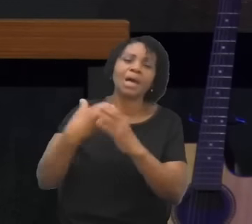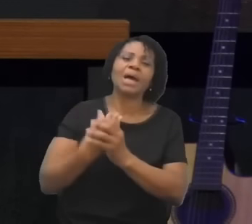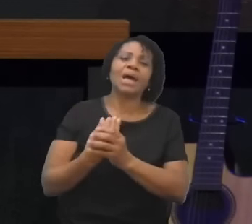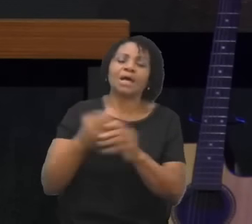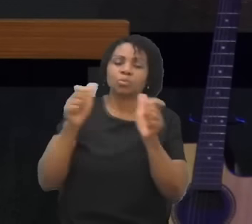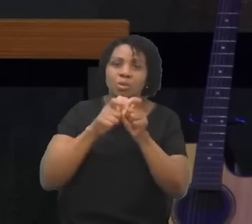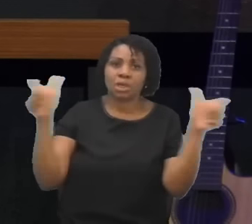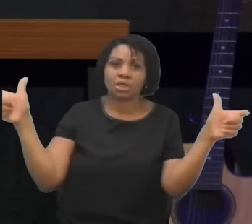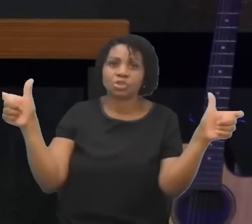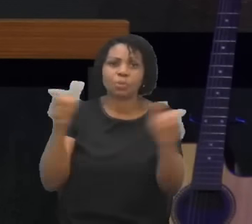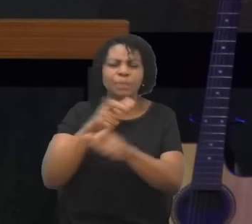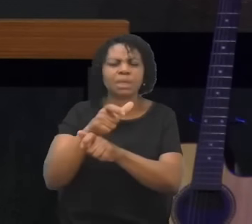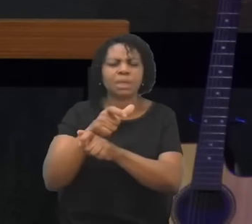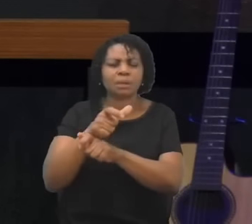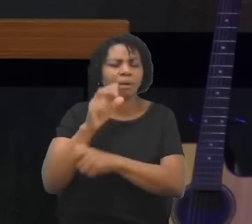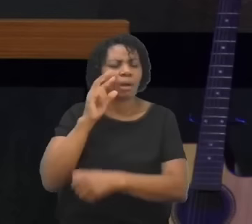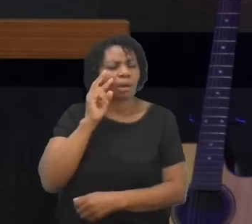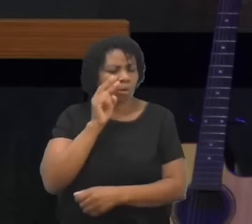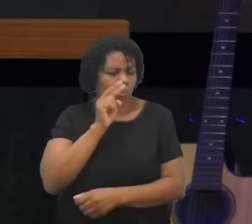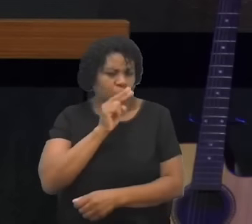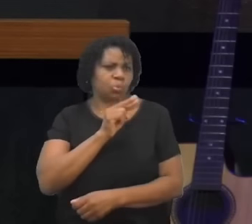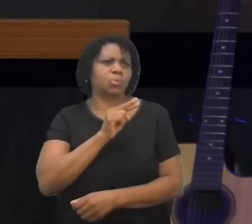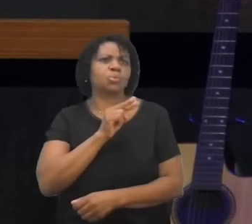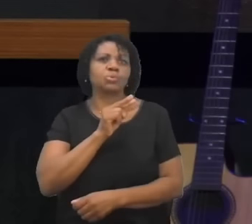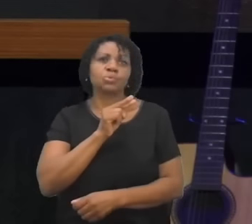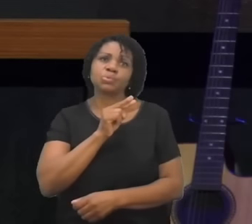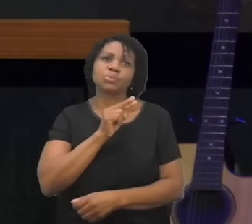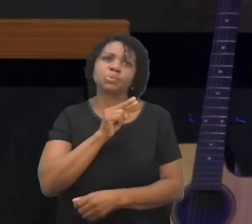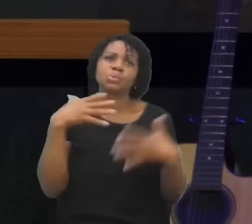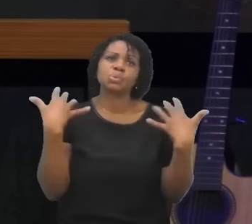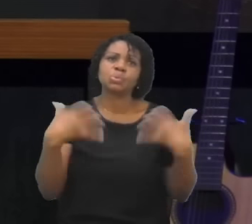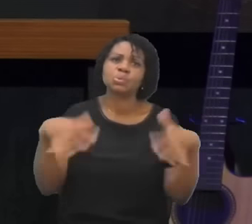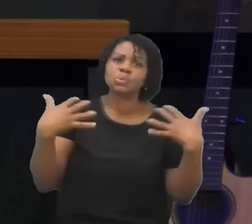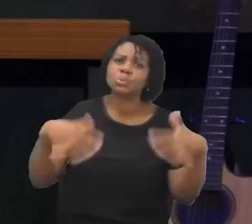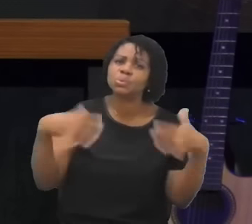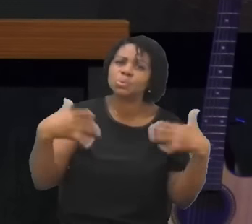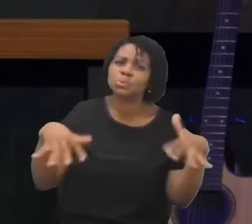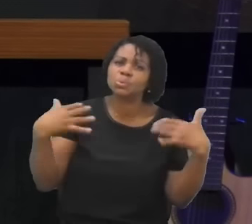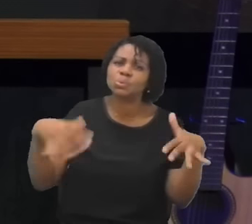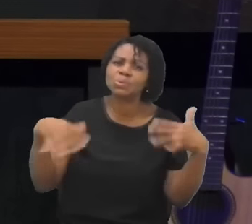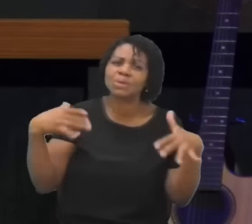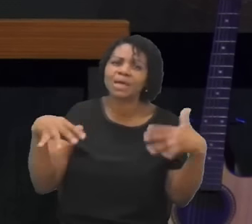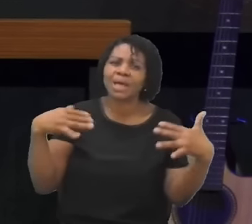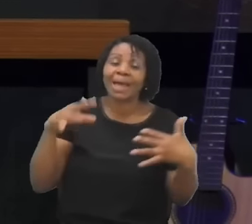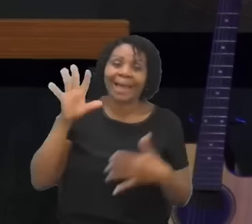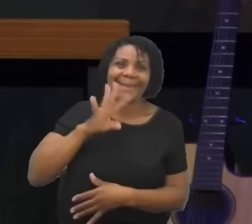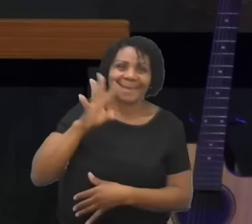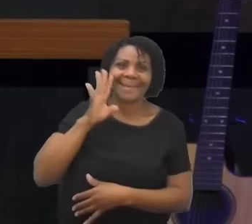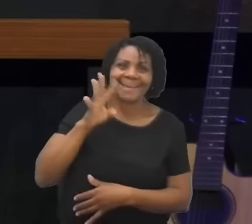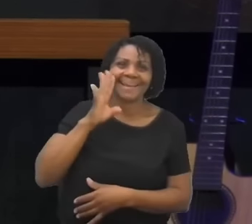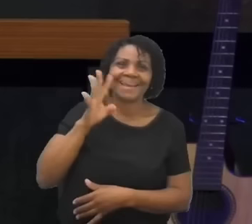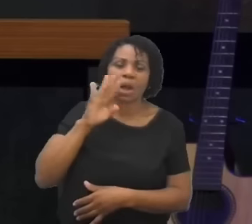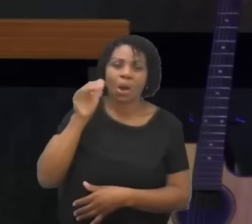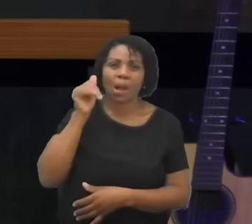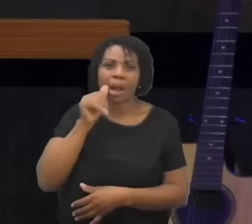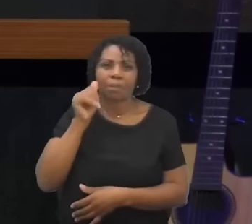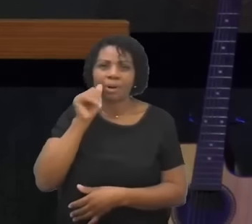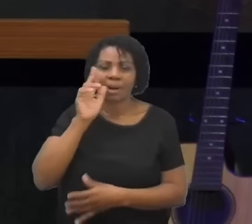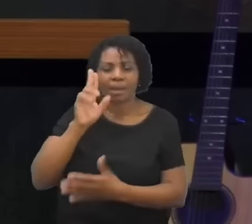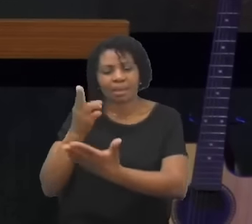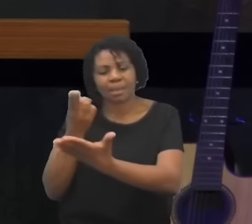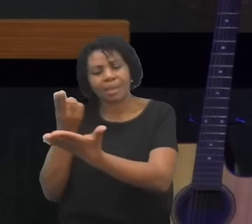e do macro. E eu fiquei ali, eu fiquei adorando a Deus, porque é muito legal. A mulher, ela está